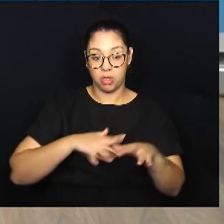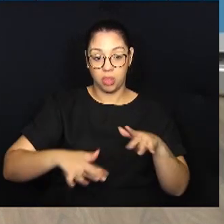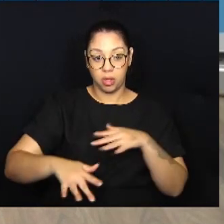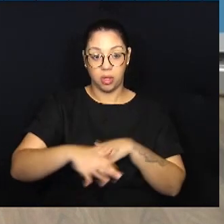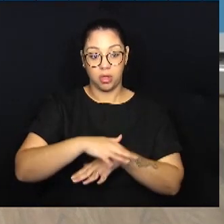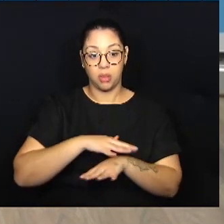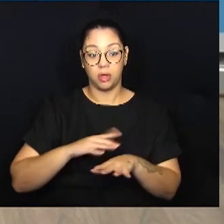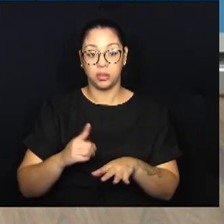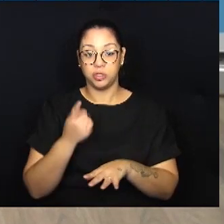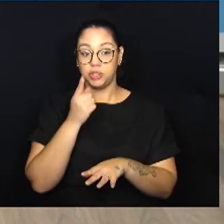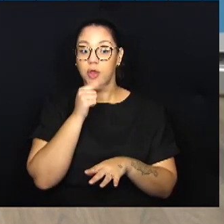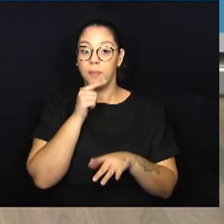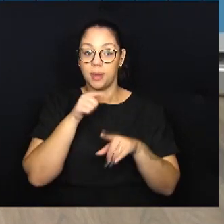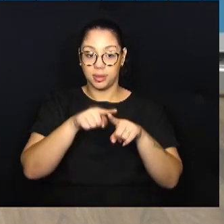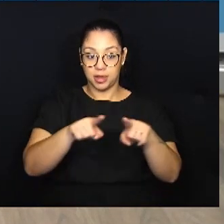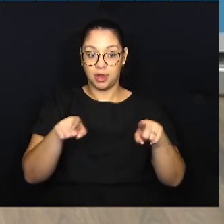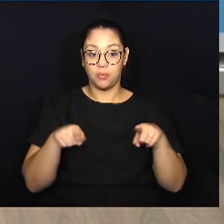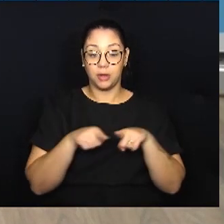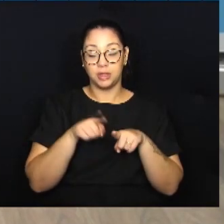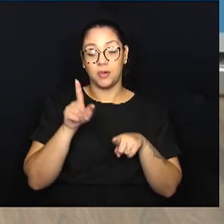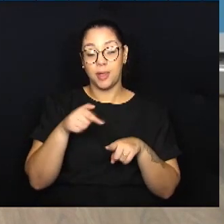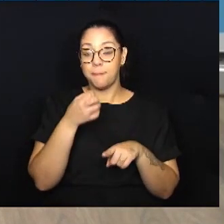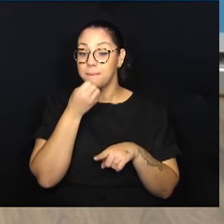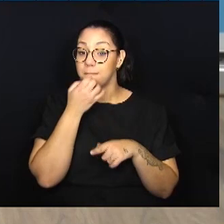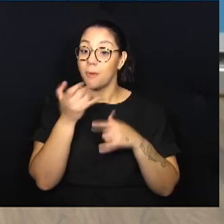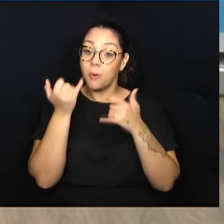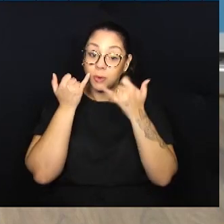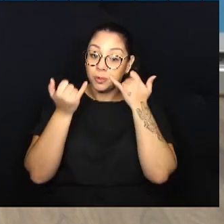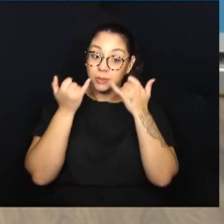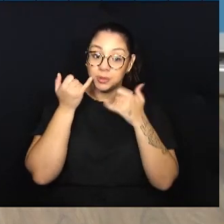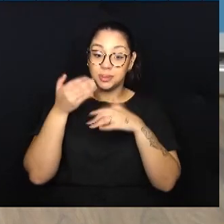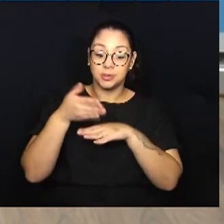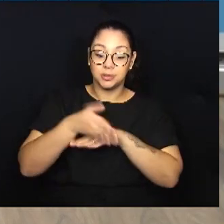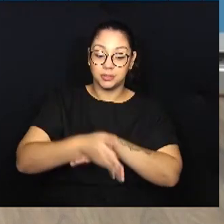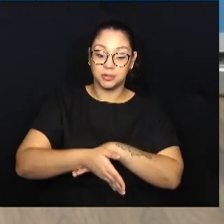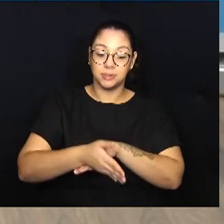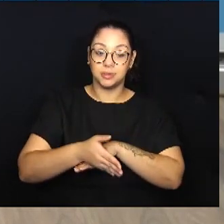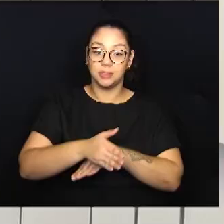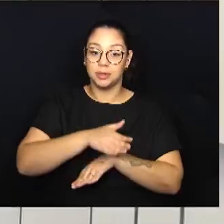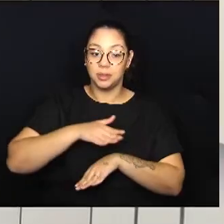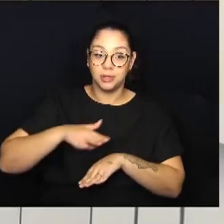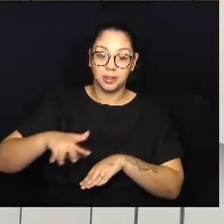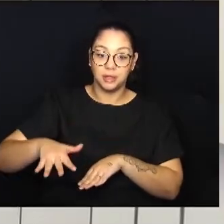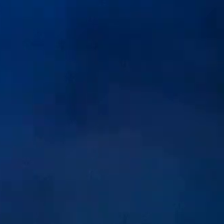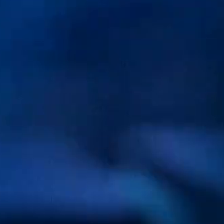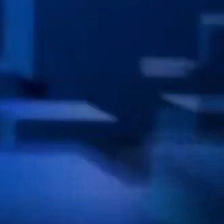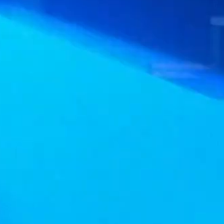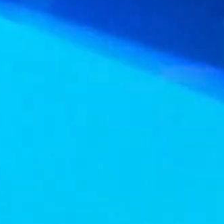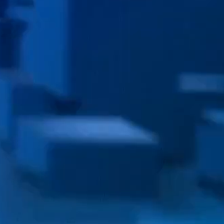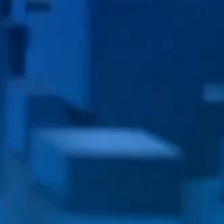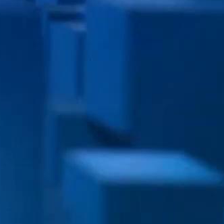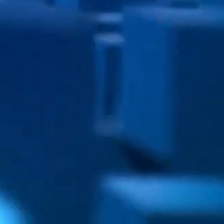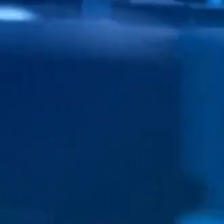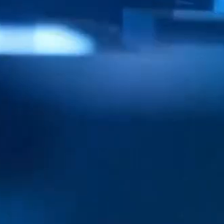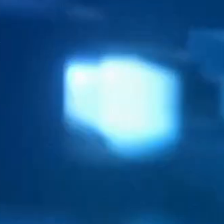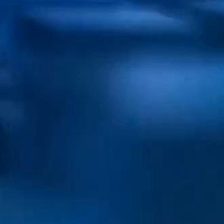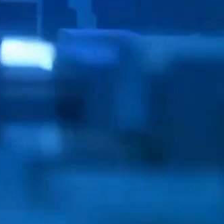das lagoas. Então, já uma boa notícia para quem frequenta o Parque das Águas em Campinas.